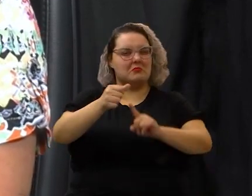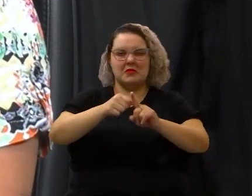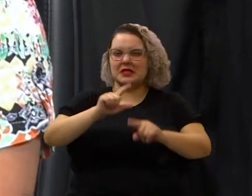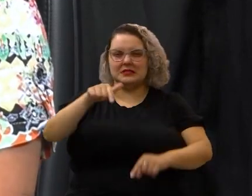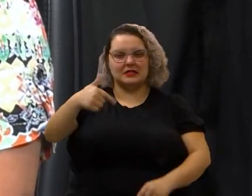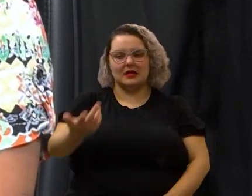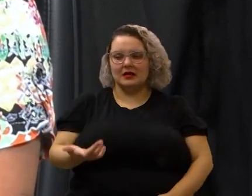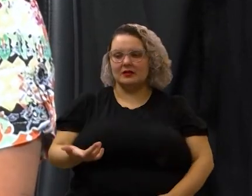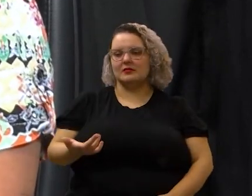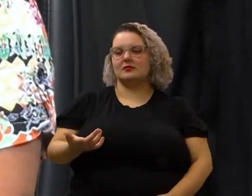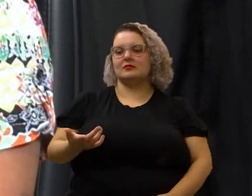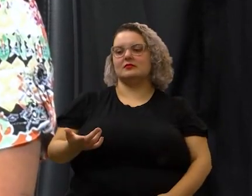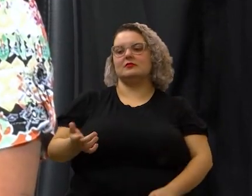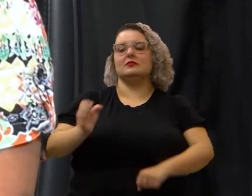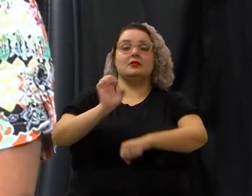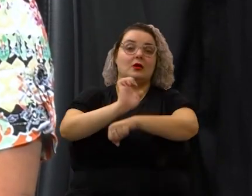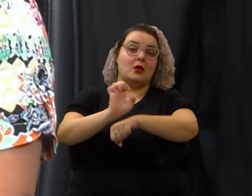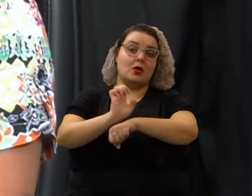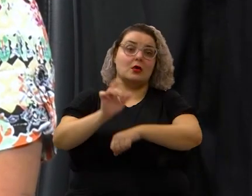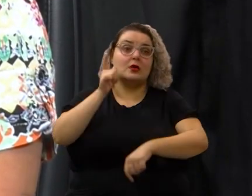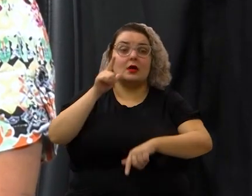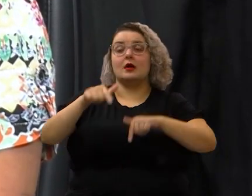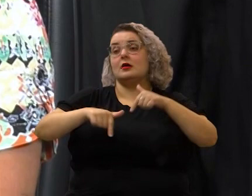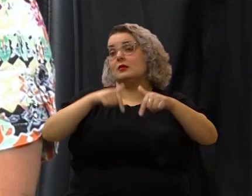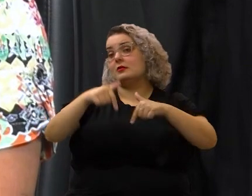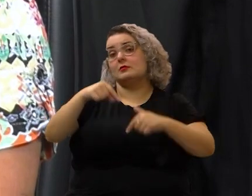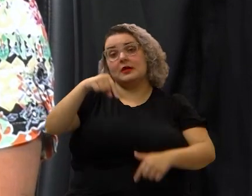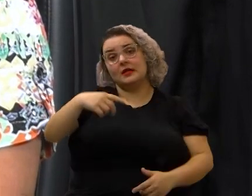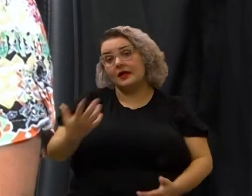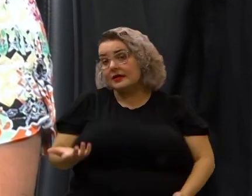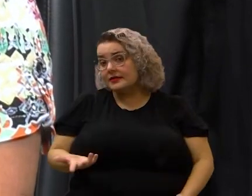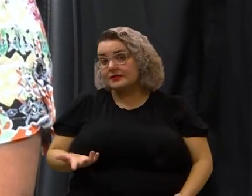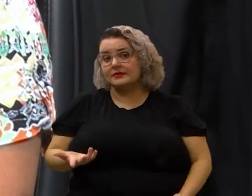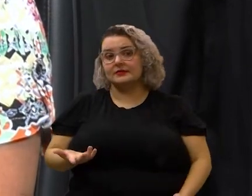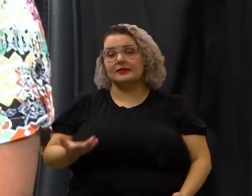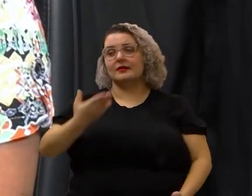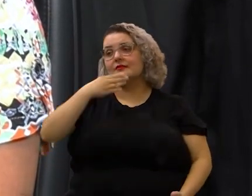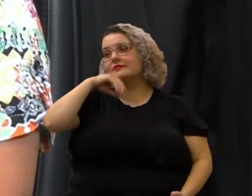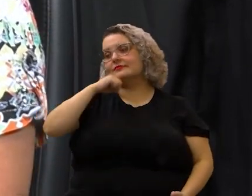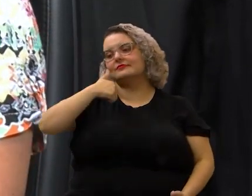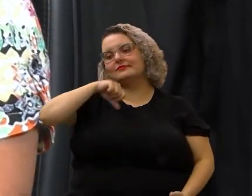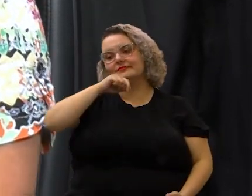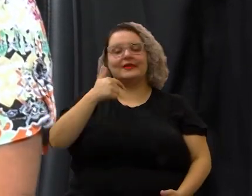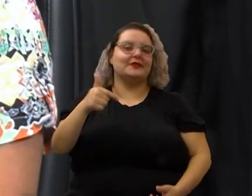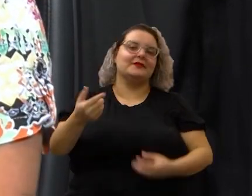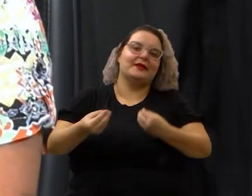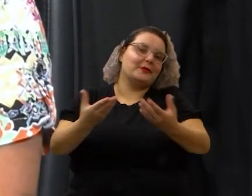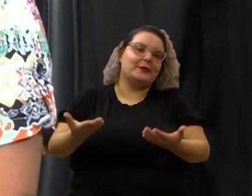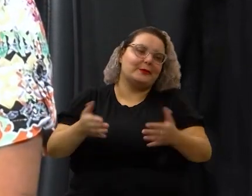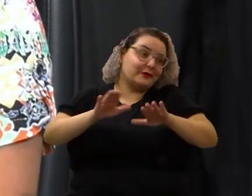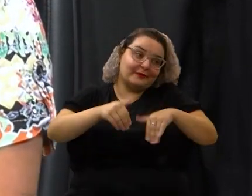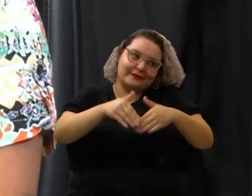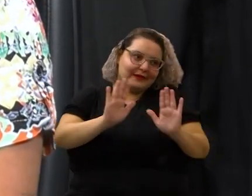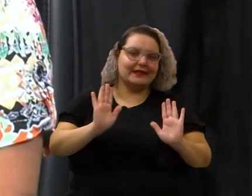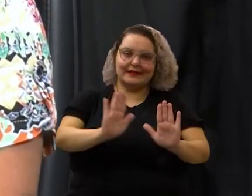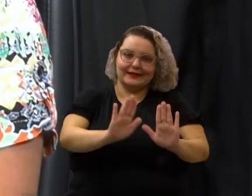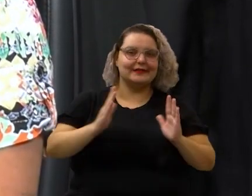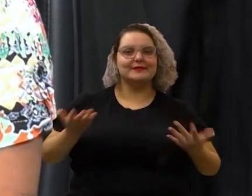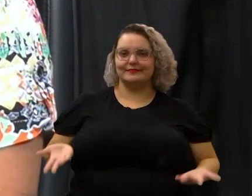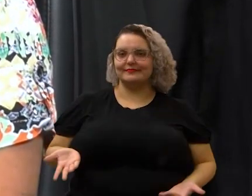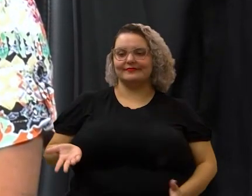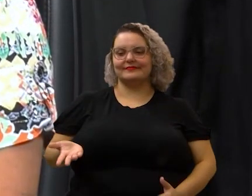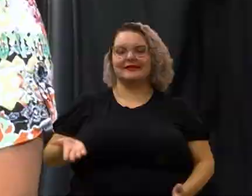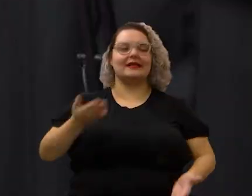poucos meses depois, eu arranjei um estágio, né? Comecei a trabalhar aqui. E aí meus pais falaram, não, aí não tem como, né? Então... Mas